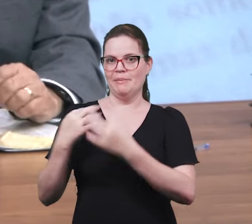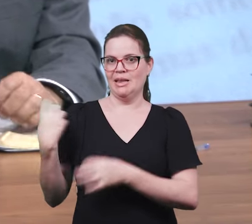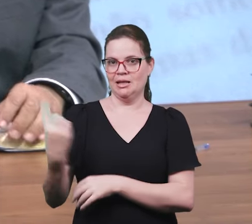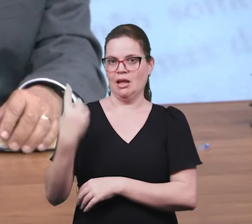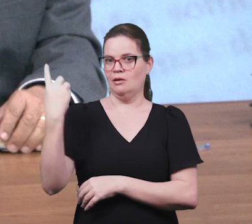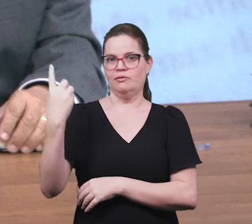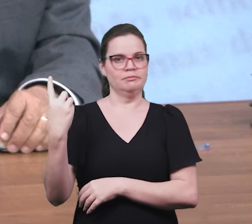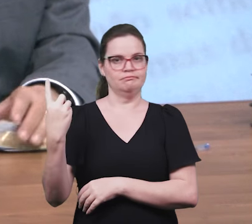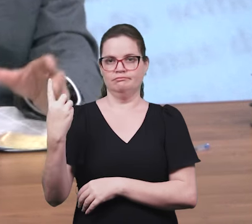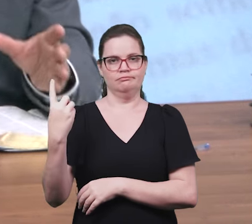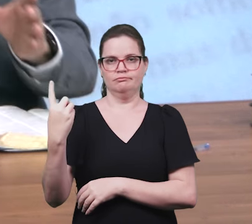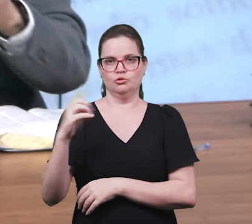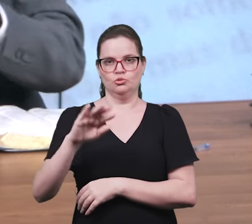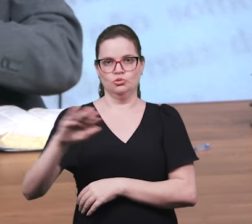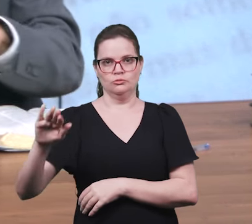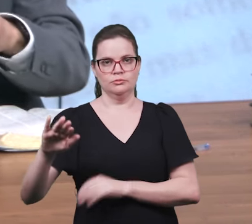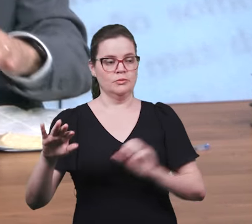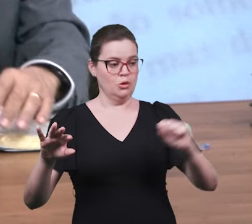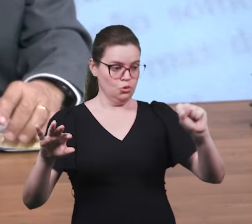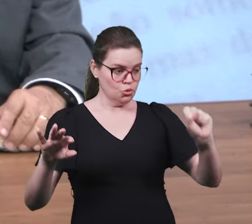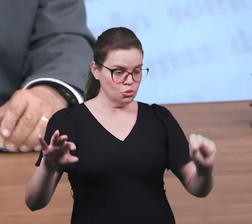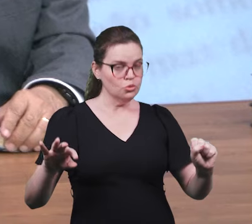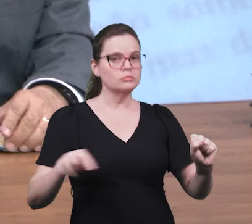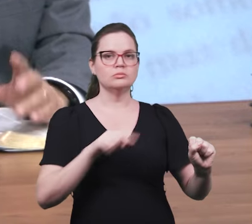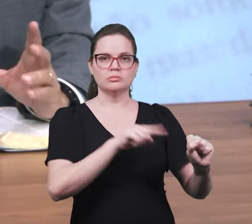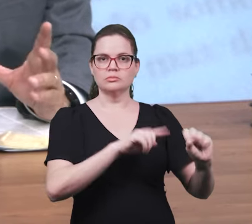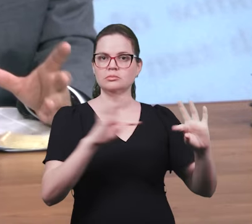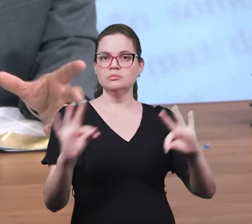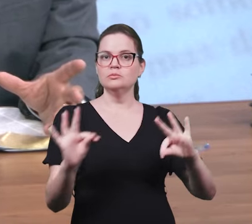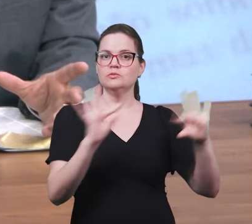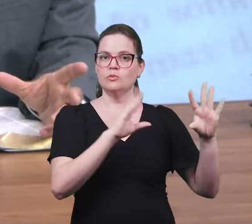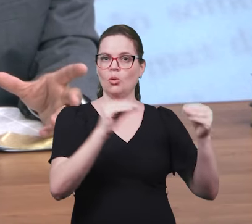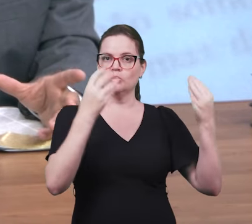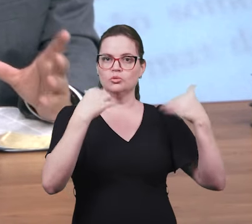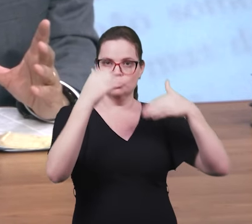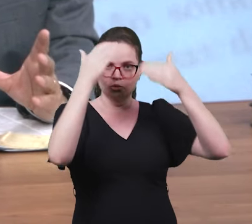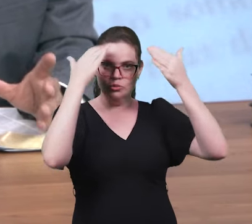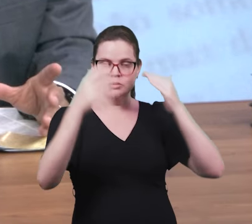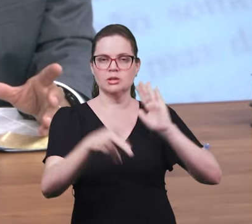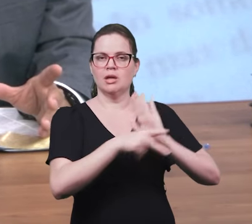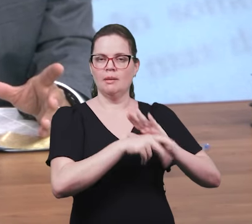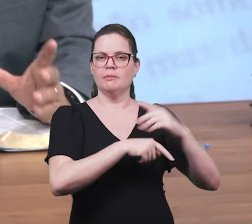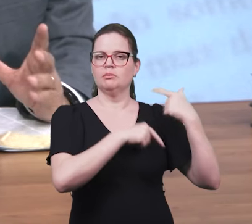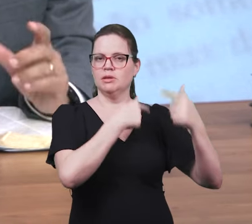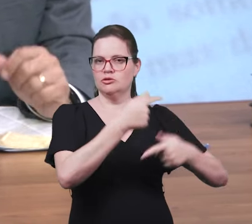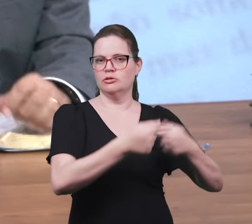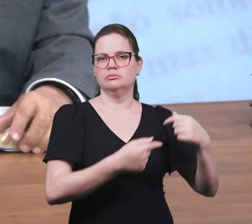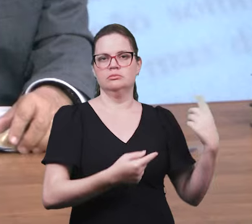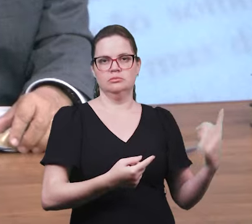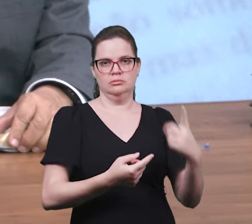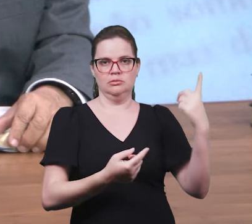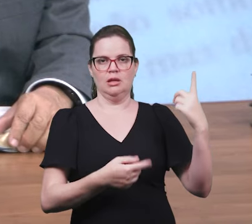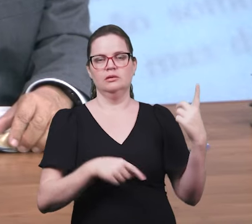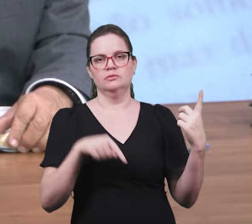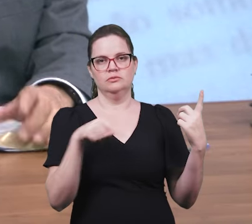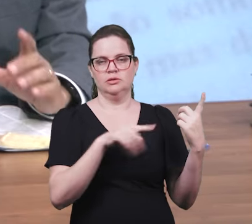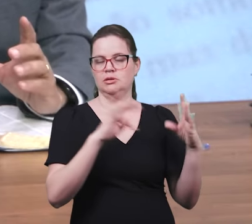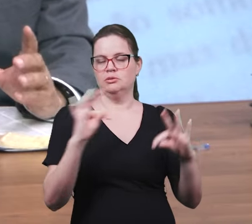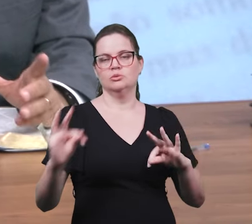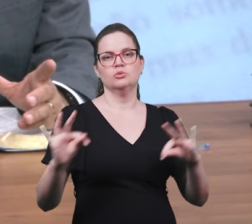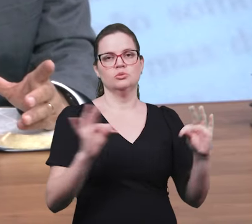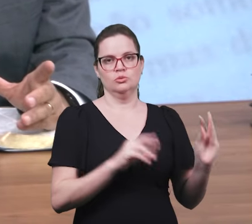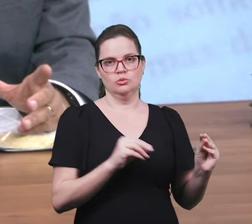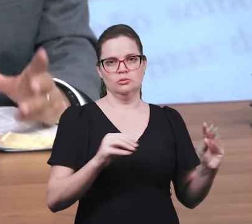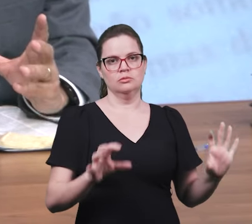do sul, ao contrário, todos os reis fizeram parte da dinastia do rei Davi.